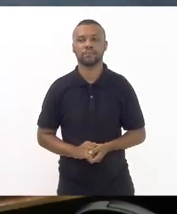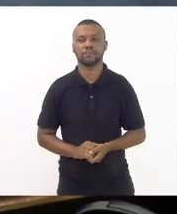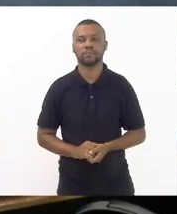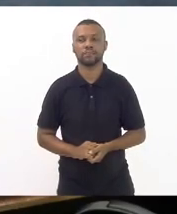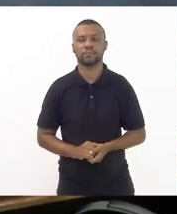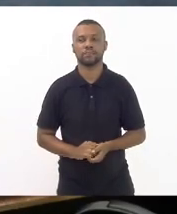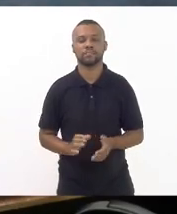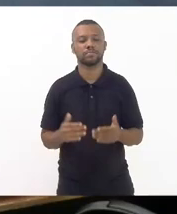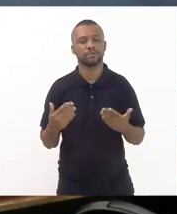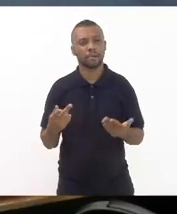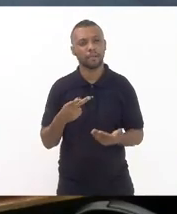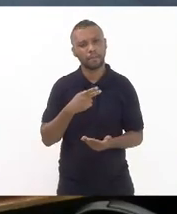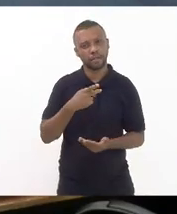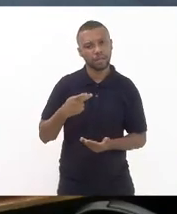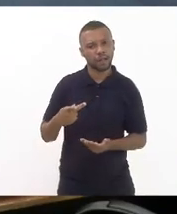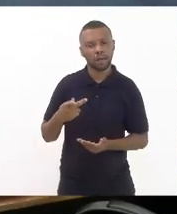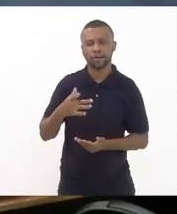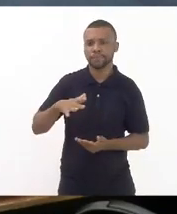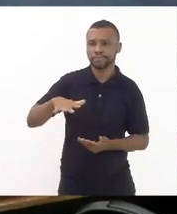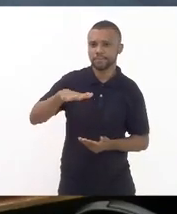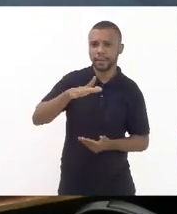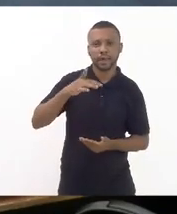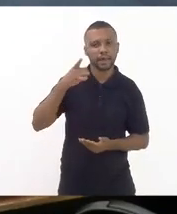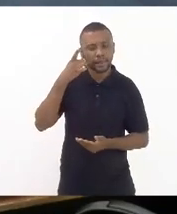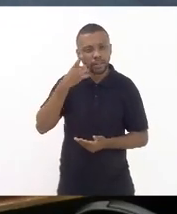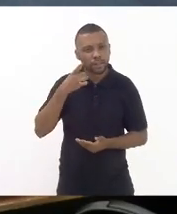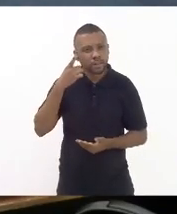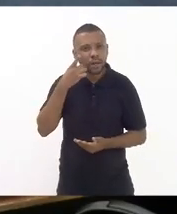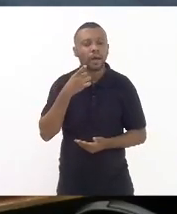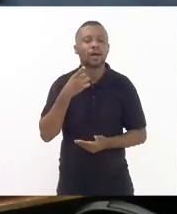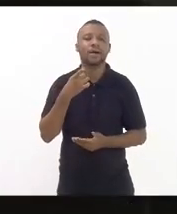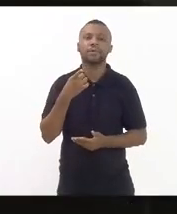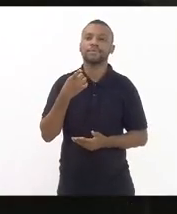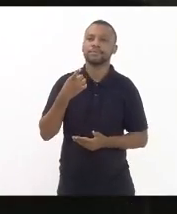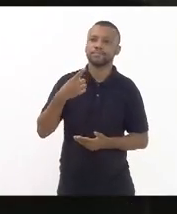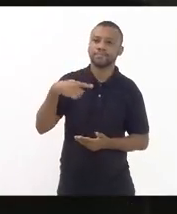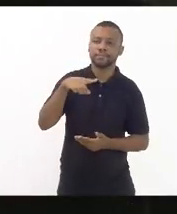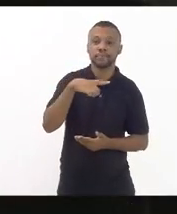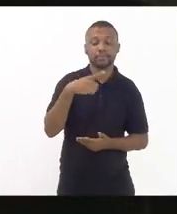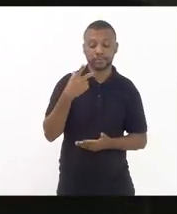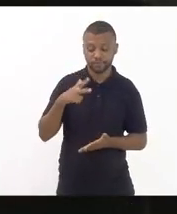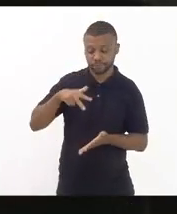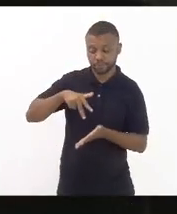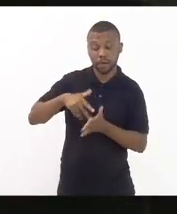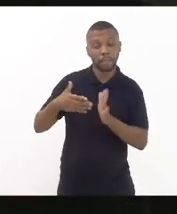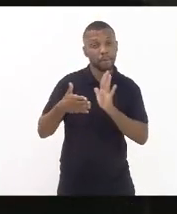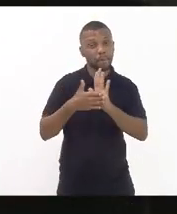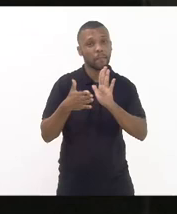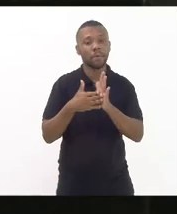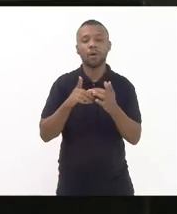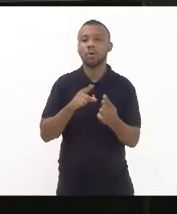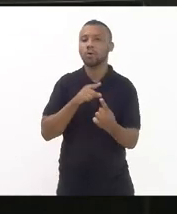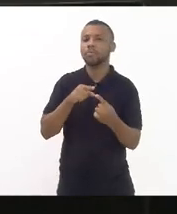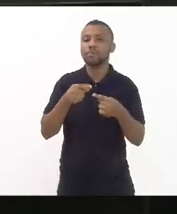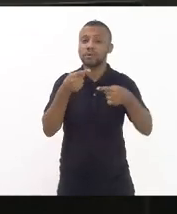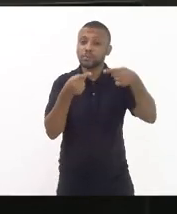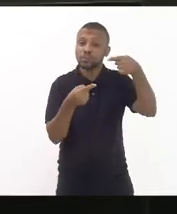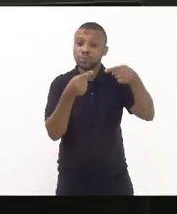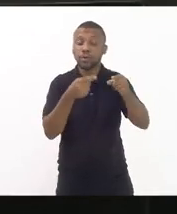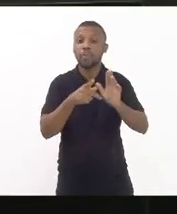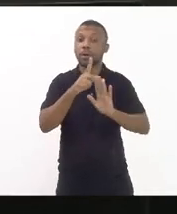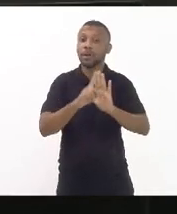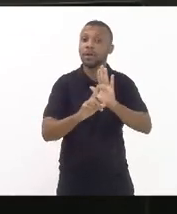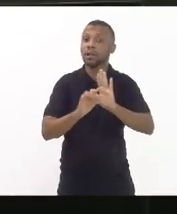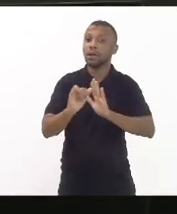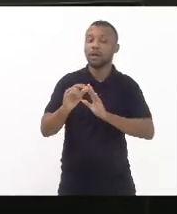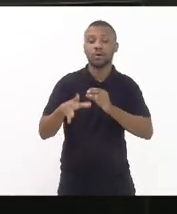Senhor presidente, senhoras deputadas, senhores deputados, me propus a discutir o projeto de lei